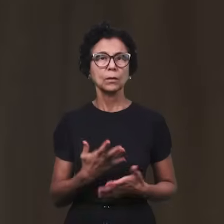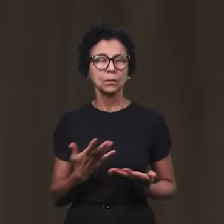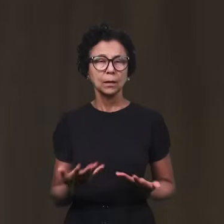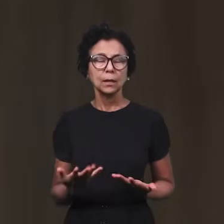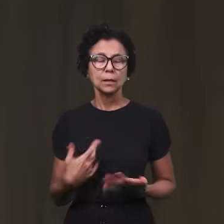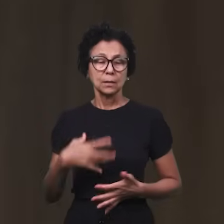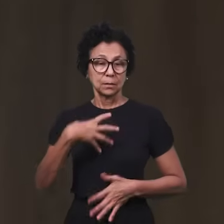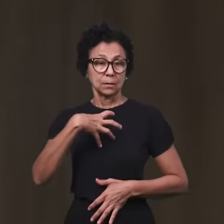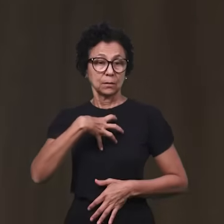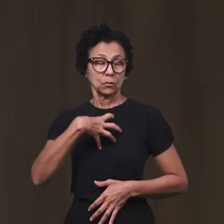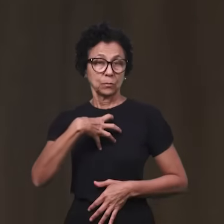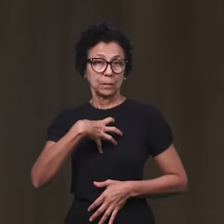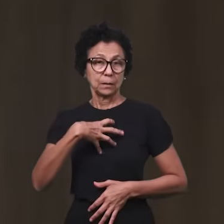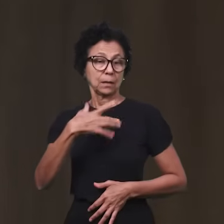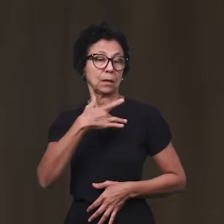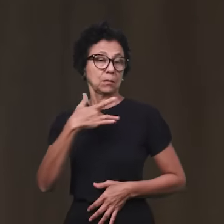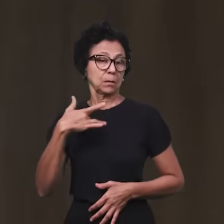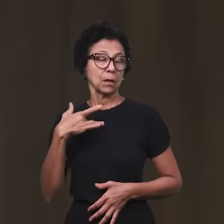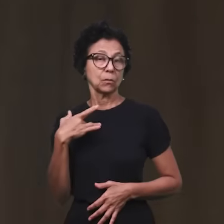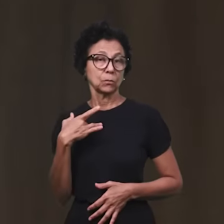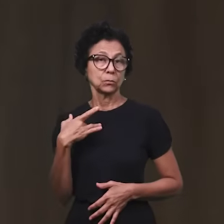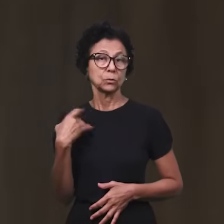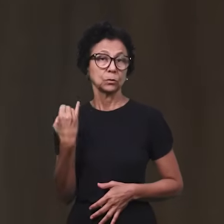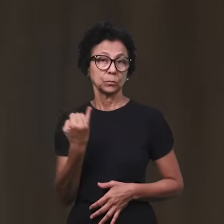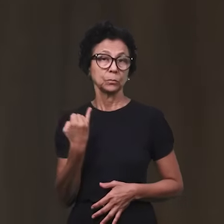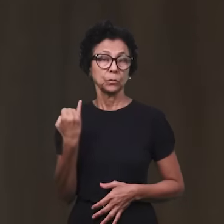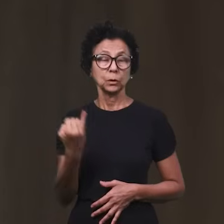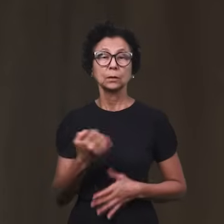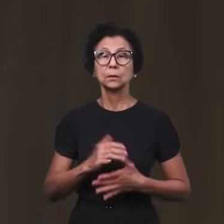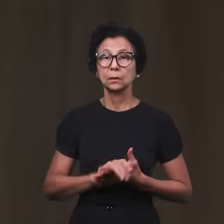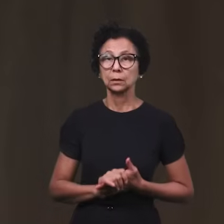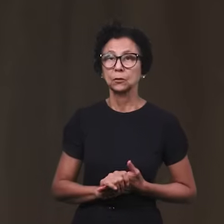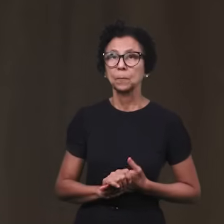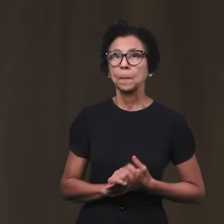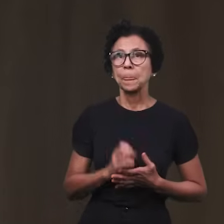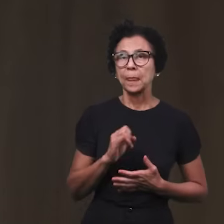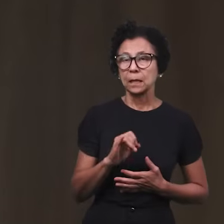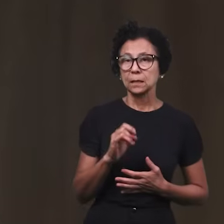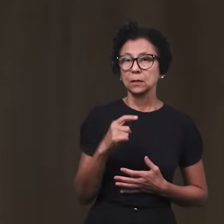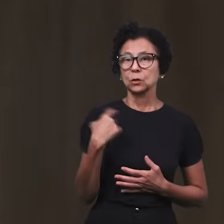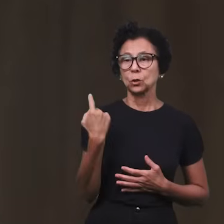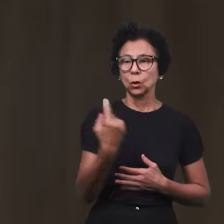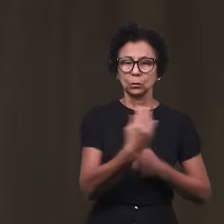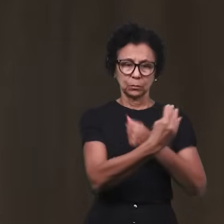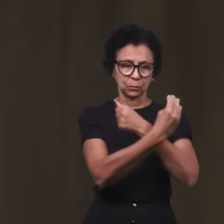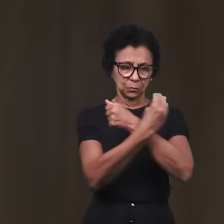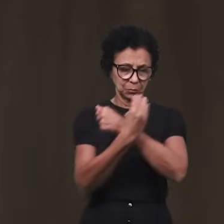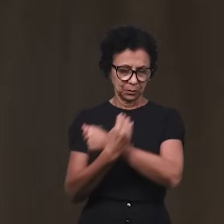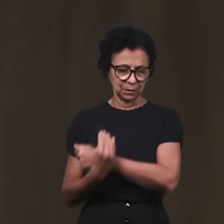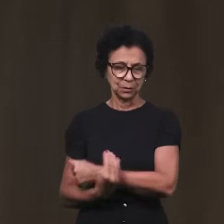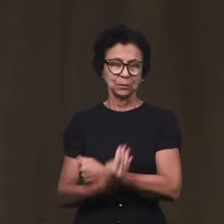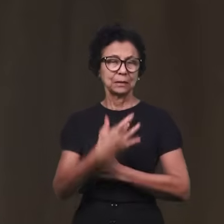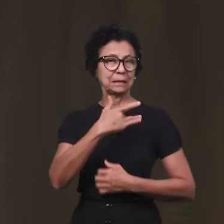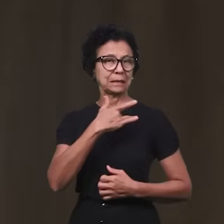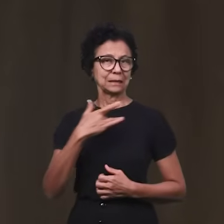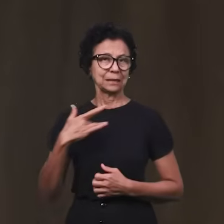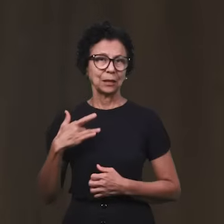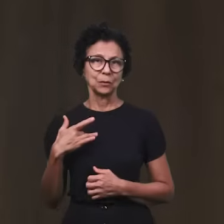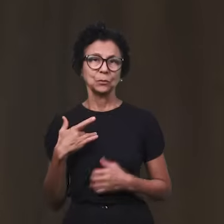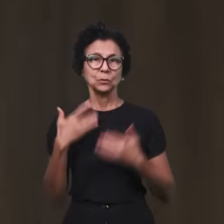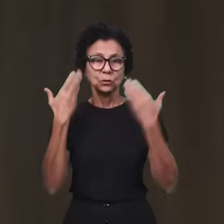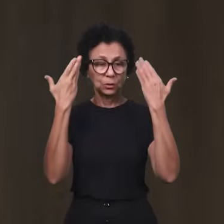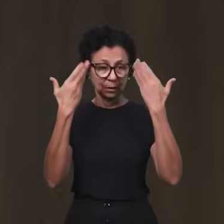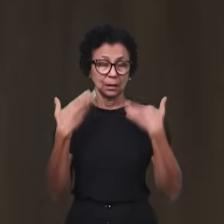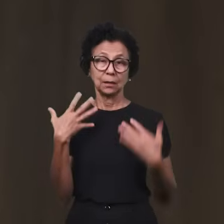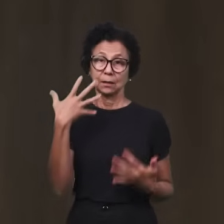emocional, porque o nosso autocuidado se reflete também dentro da nossa casa. Se nós estamos cuidando bem da nossa saúde,